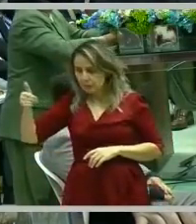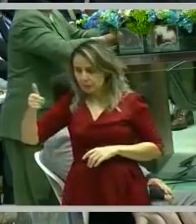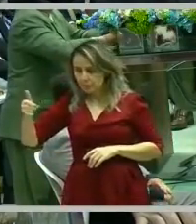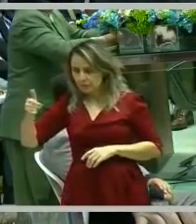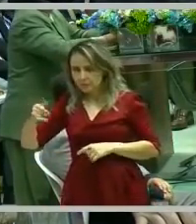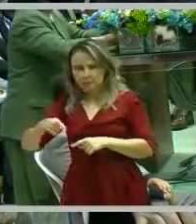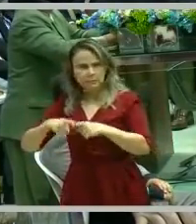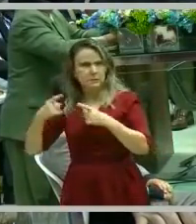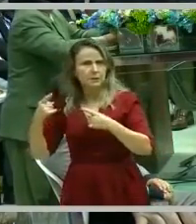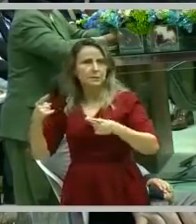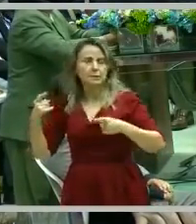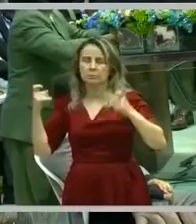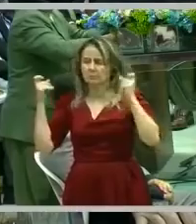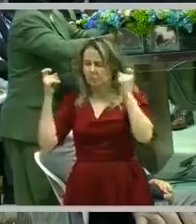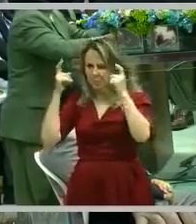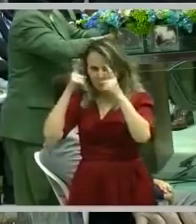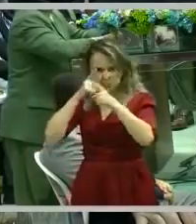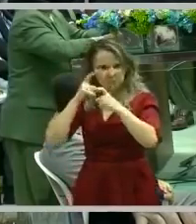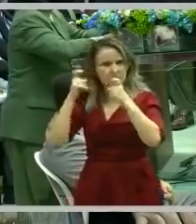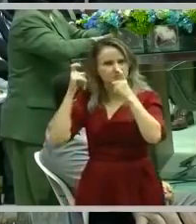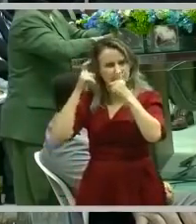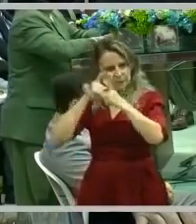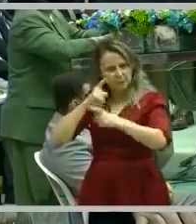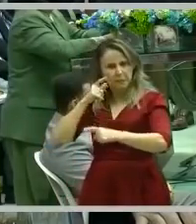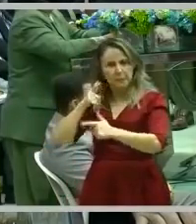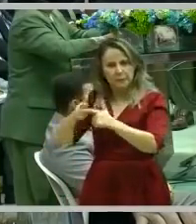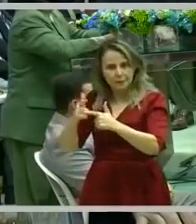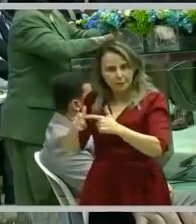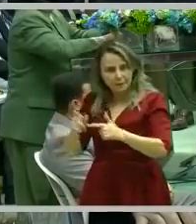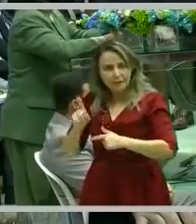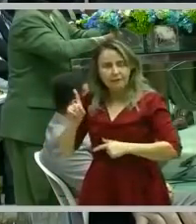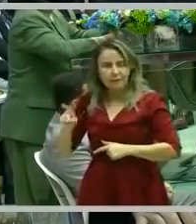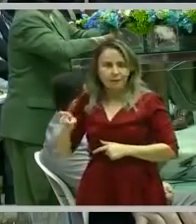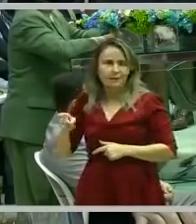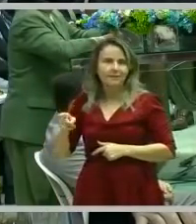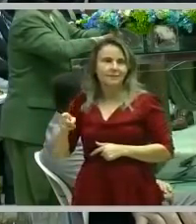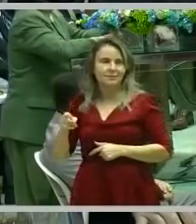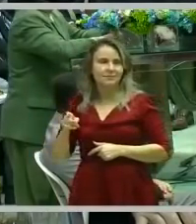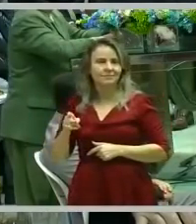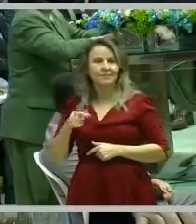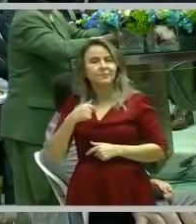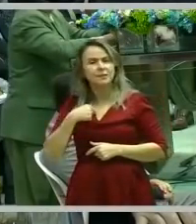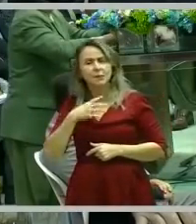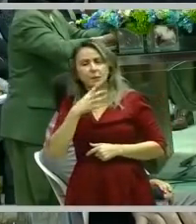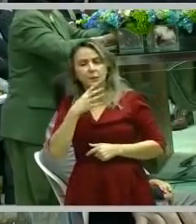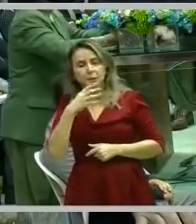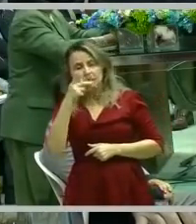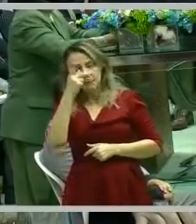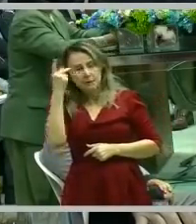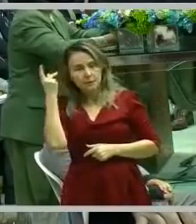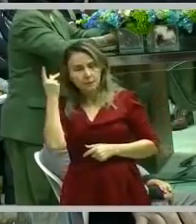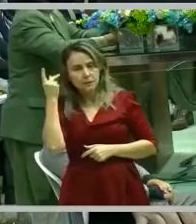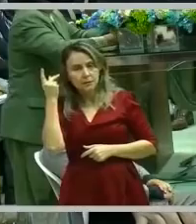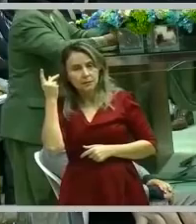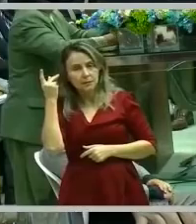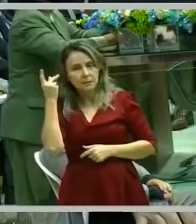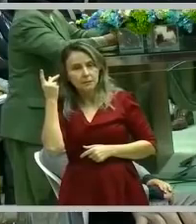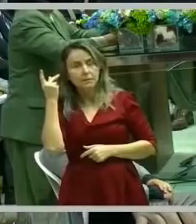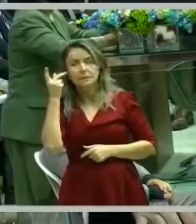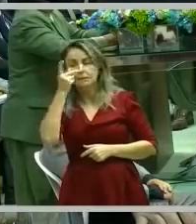Amém? Olha, irmão, quem não... Irmão, eu conheço pessoas, pessoas de